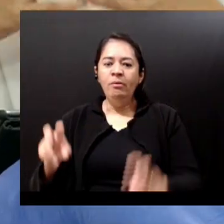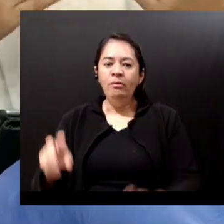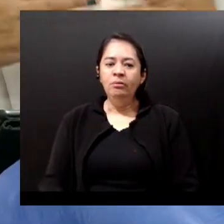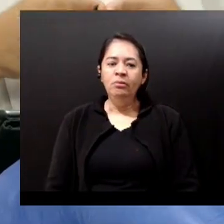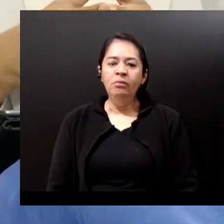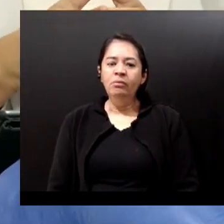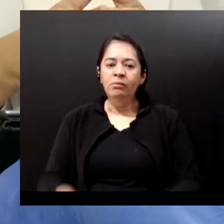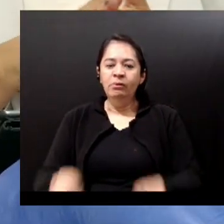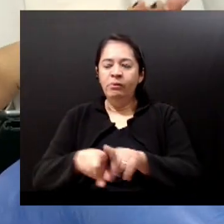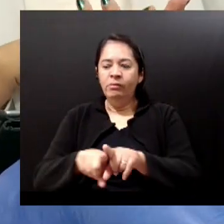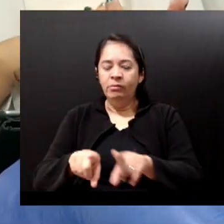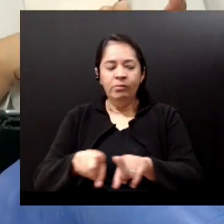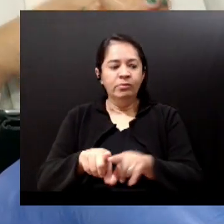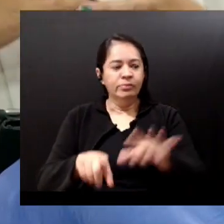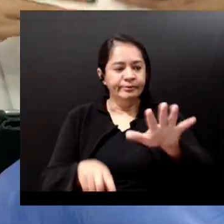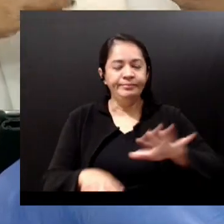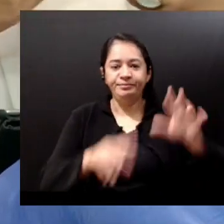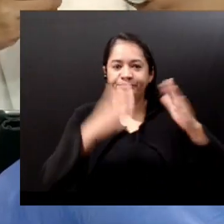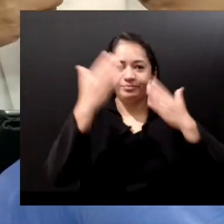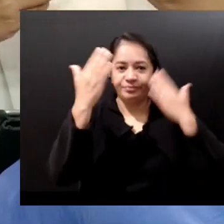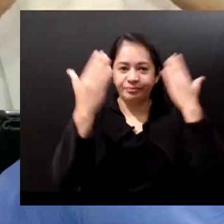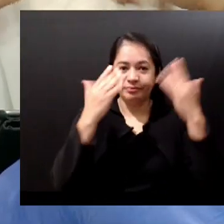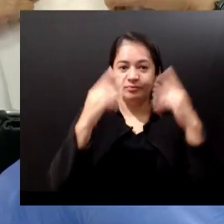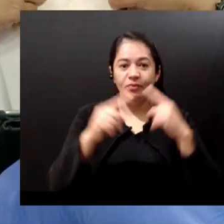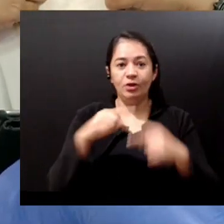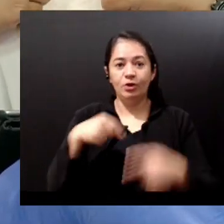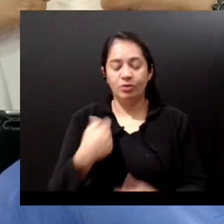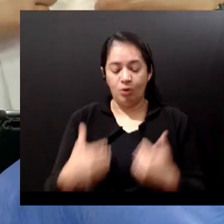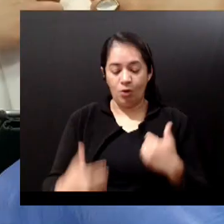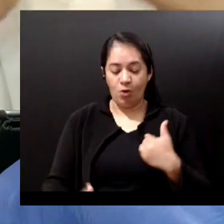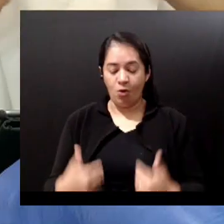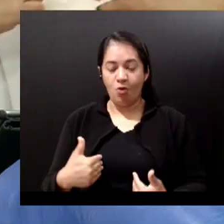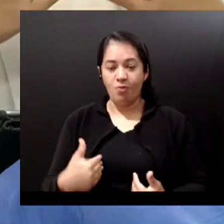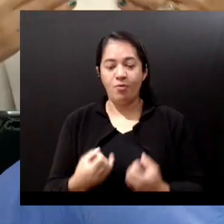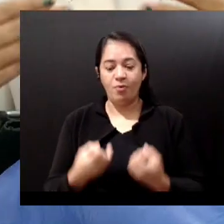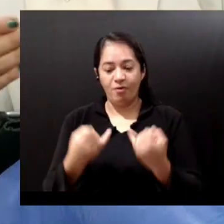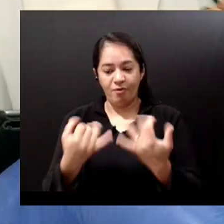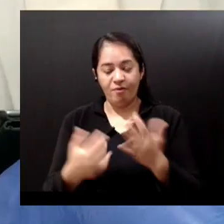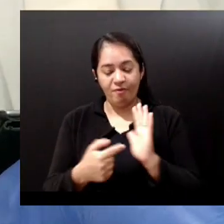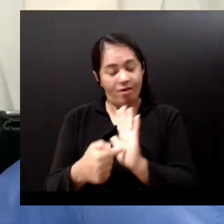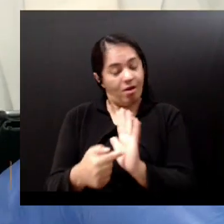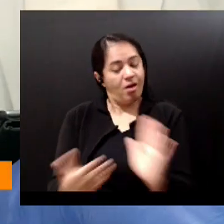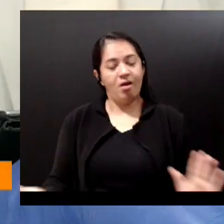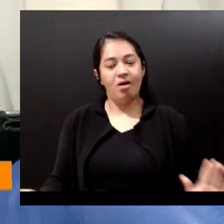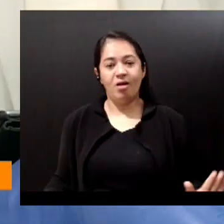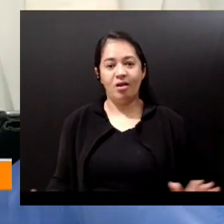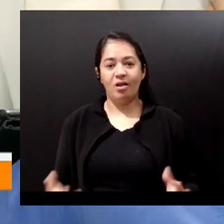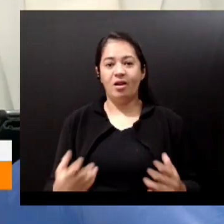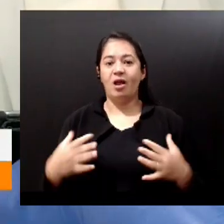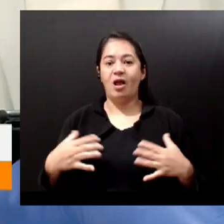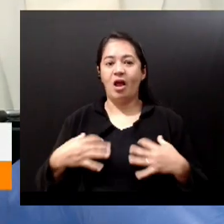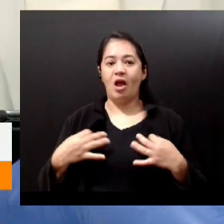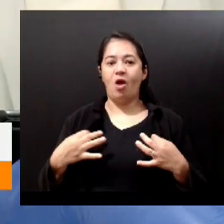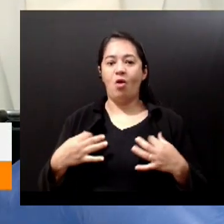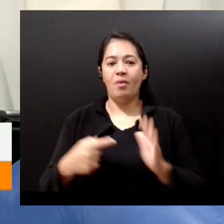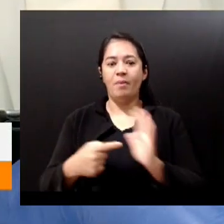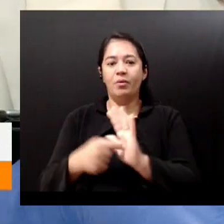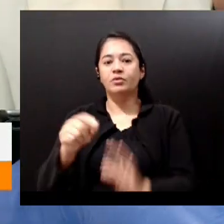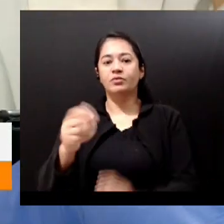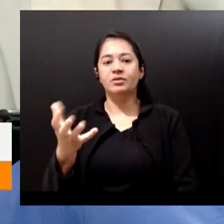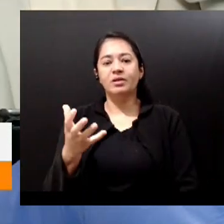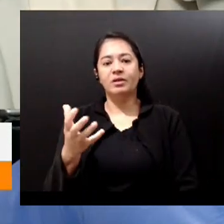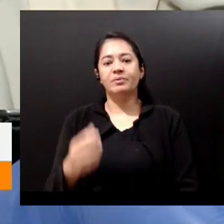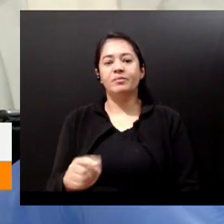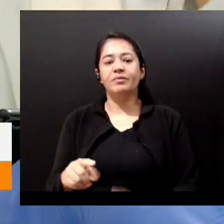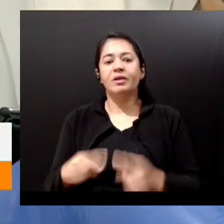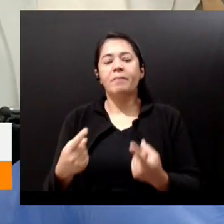também, porque o nosso corpo fala. Então, a partir do momento que, igual a roupa, né? A roupa mostra mostra Isso. o que você quer passar. E o fone de ouvido também mostra.